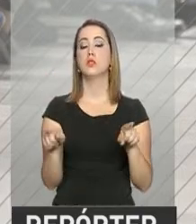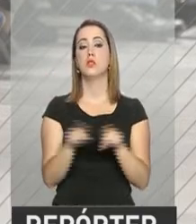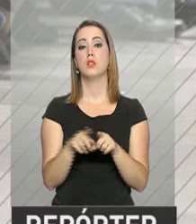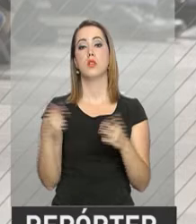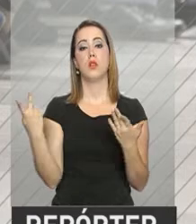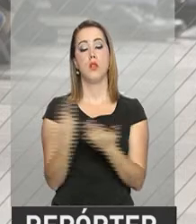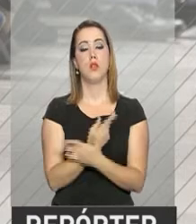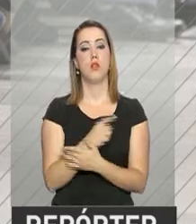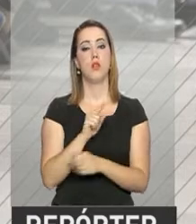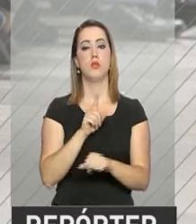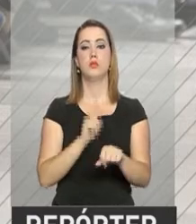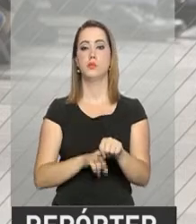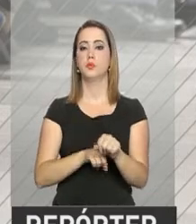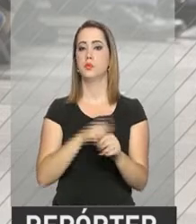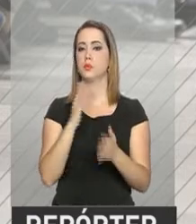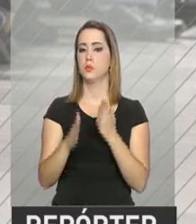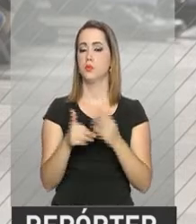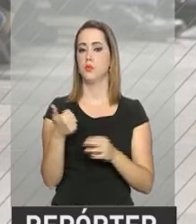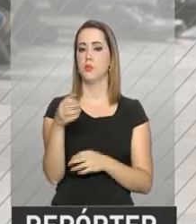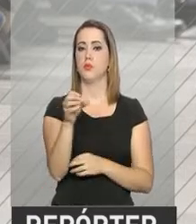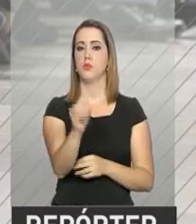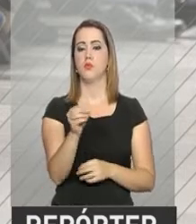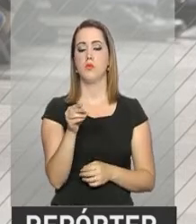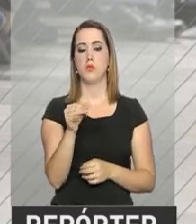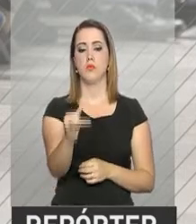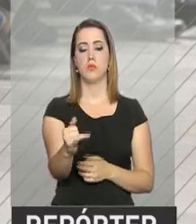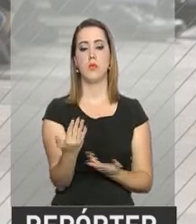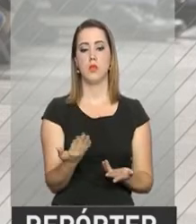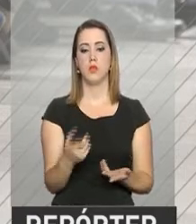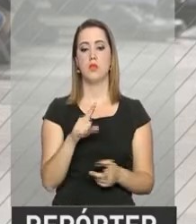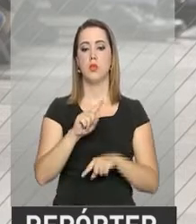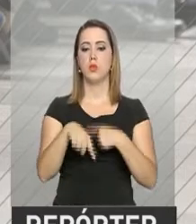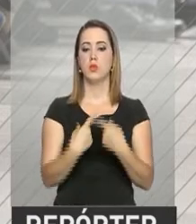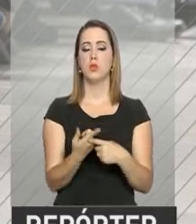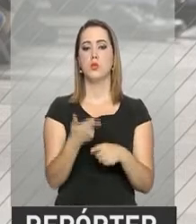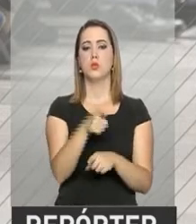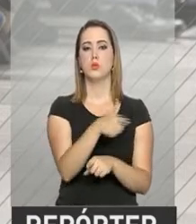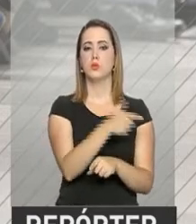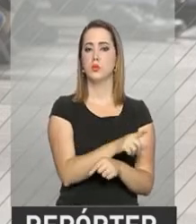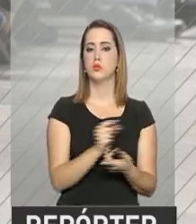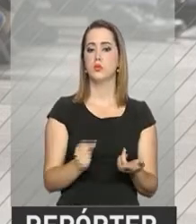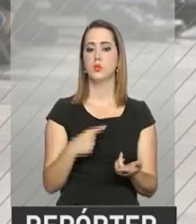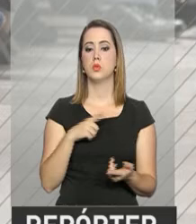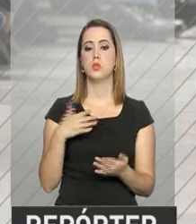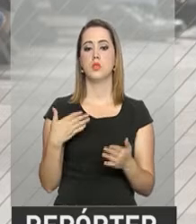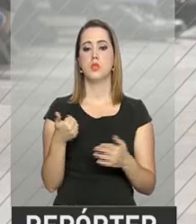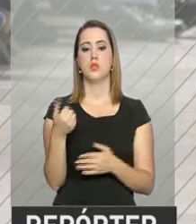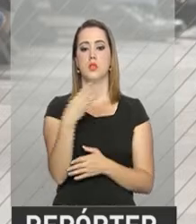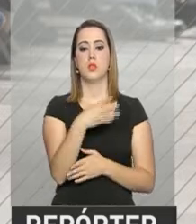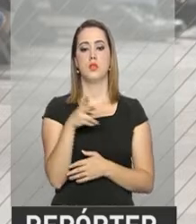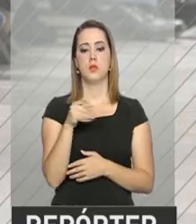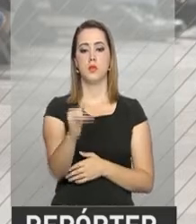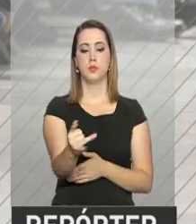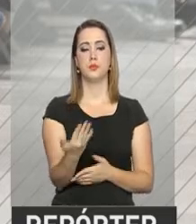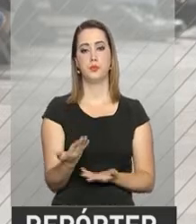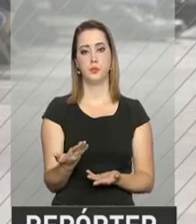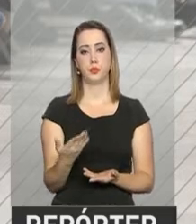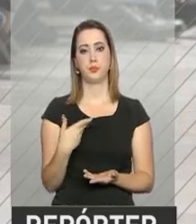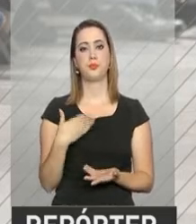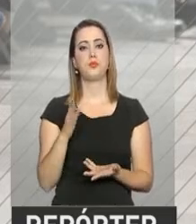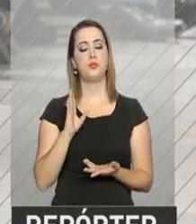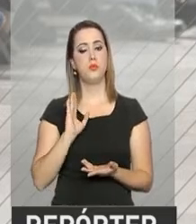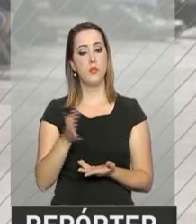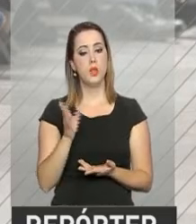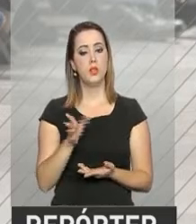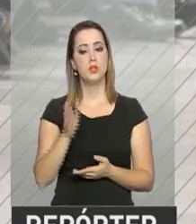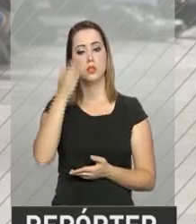ser fornecidos num prazo de até 10 dias. Consultas nas demais especialidades médicas, 14 dias. Os procedimentos